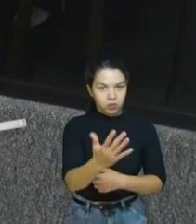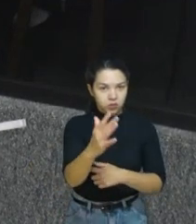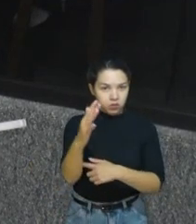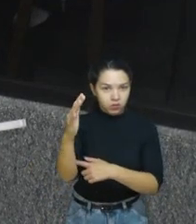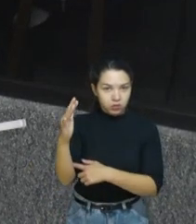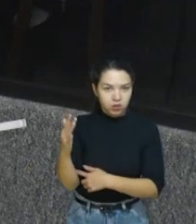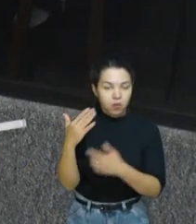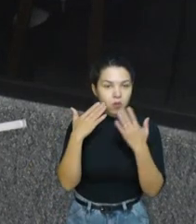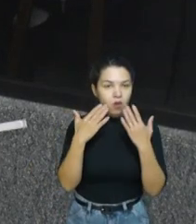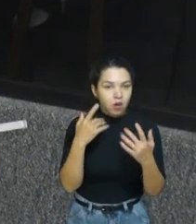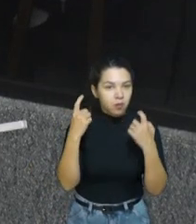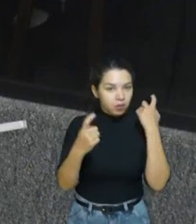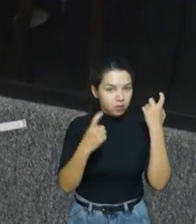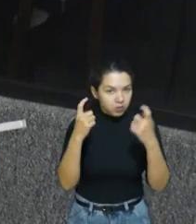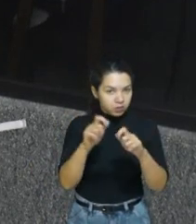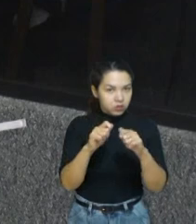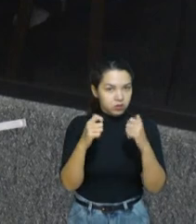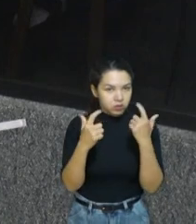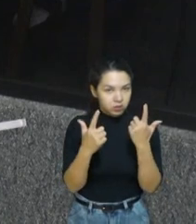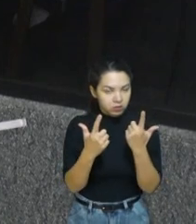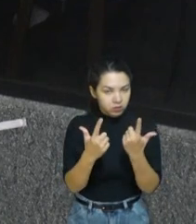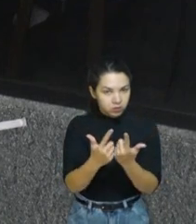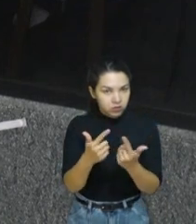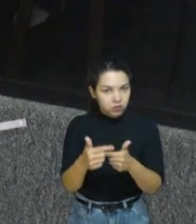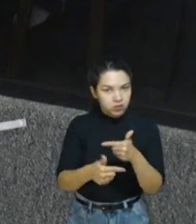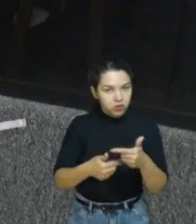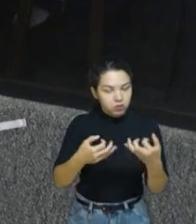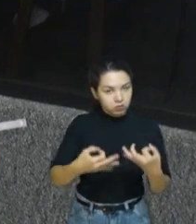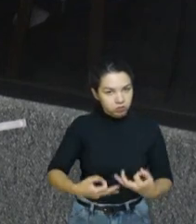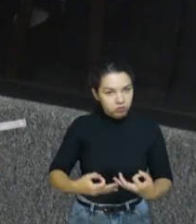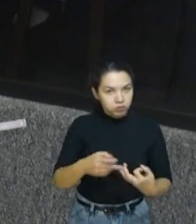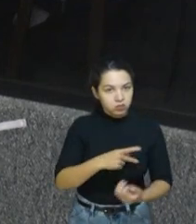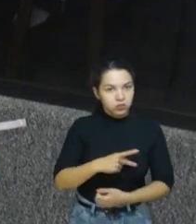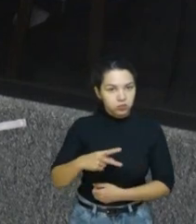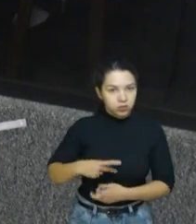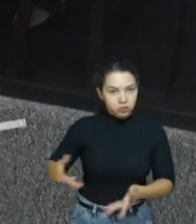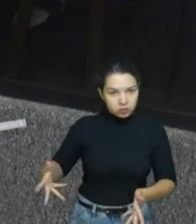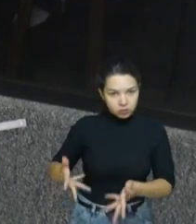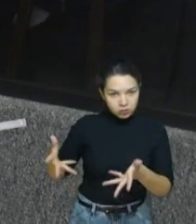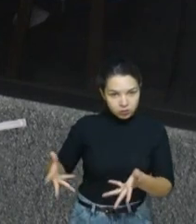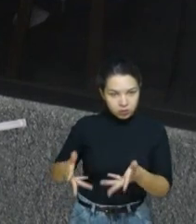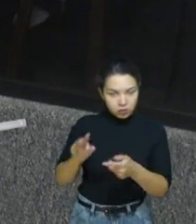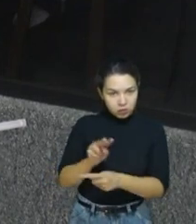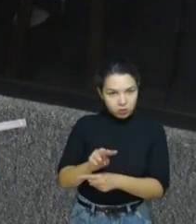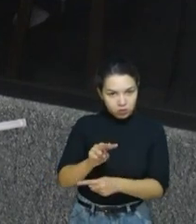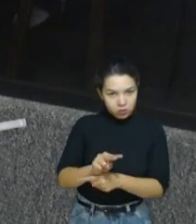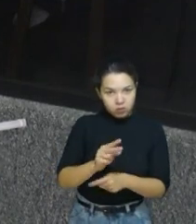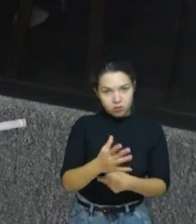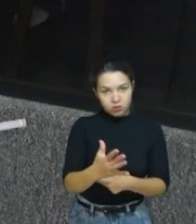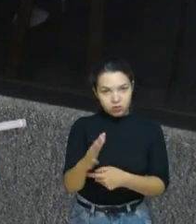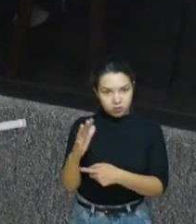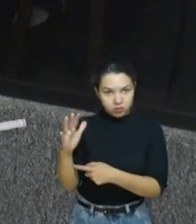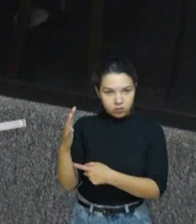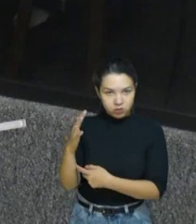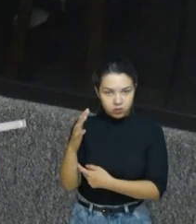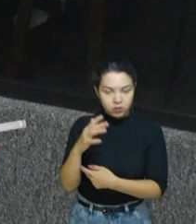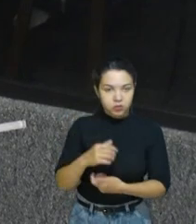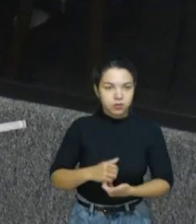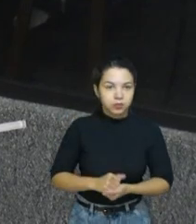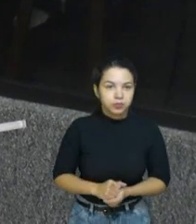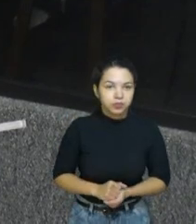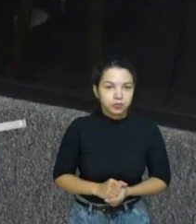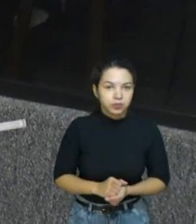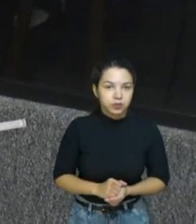a preocupação da LESC em obter eficiência na atividade pública, enquanto promove a preservação do meio ambiente. Ao seguirmos